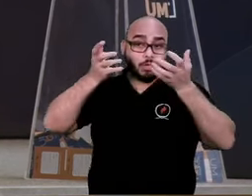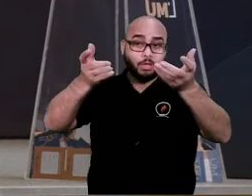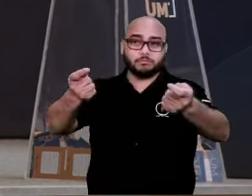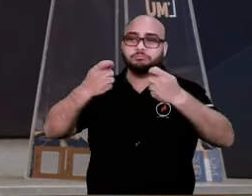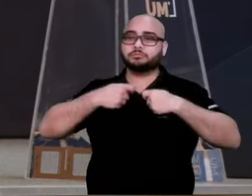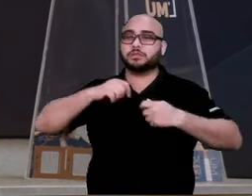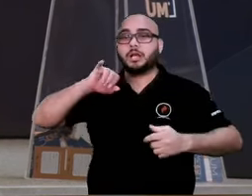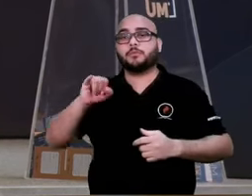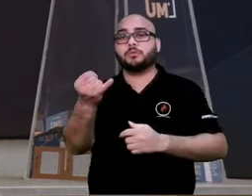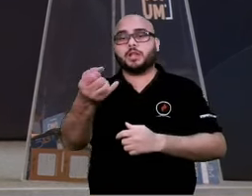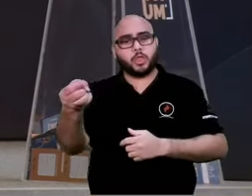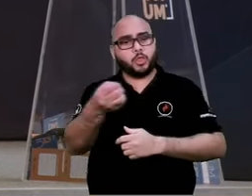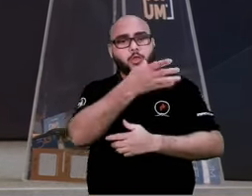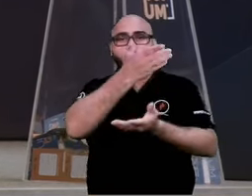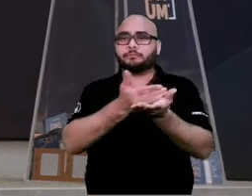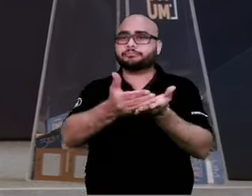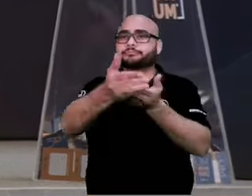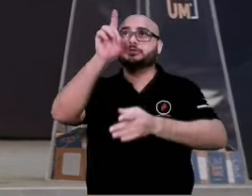o Senhor é justo.